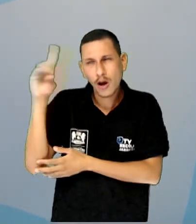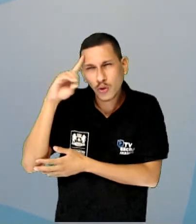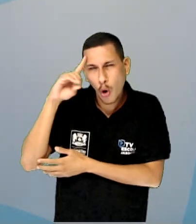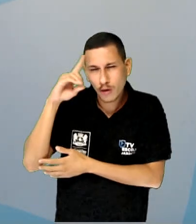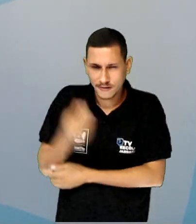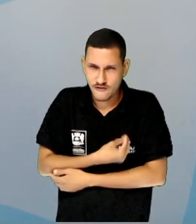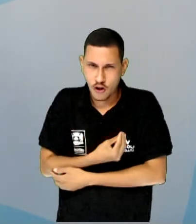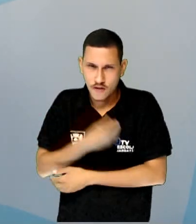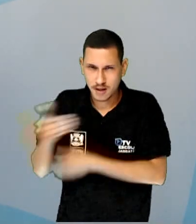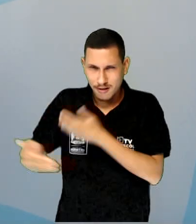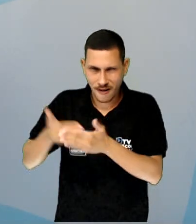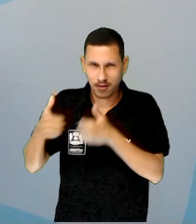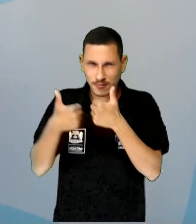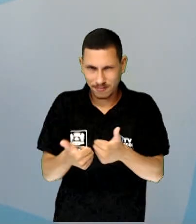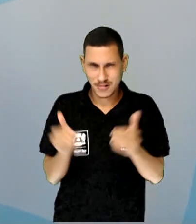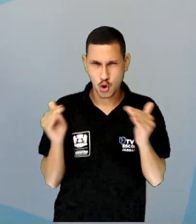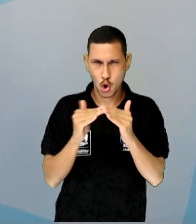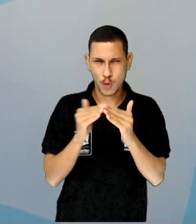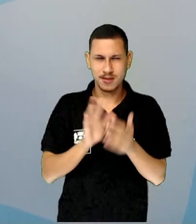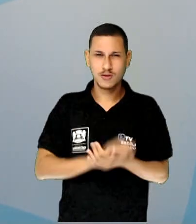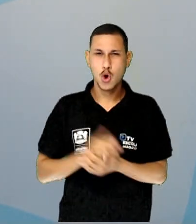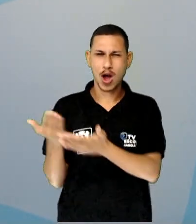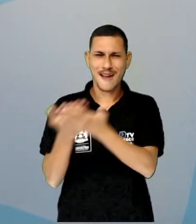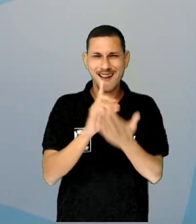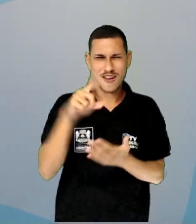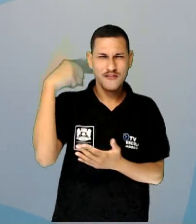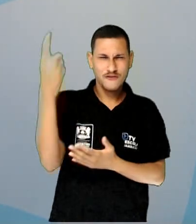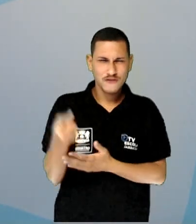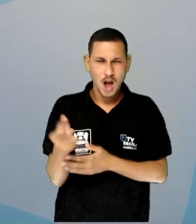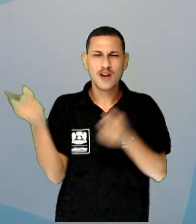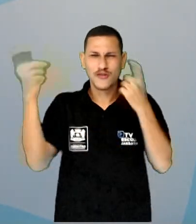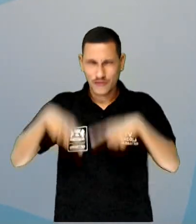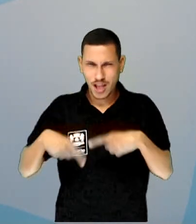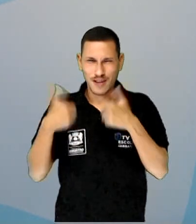dia. Combinado? Na próxima aula a gente retoma o